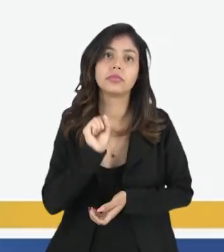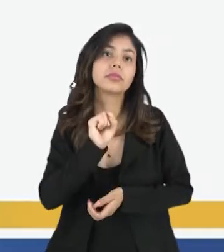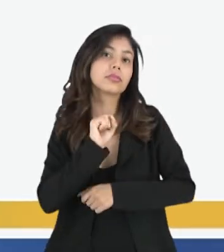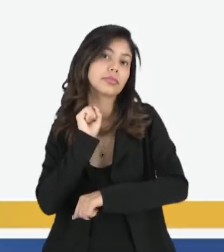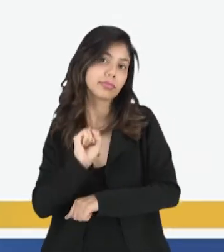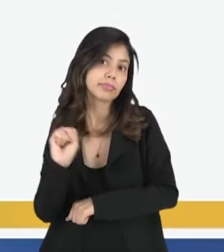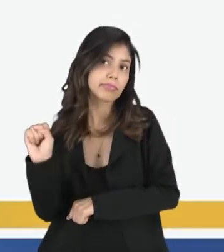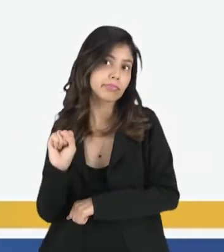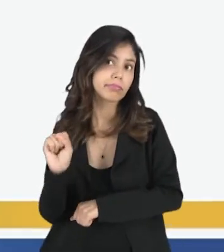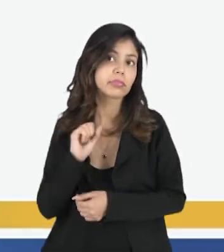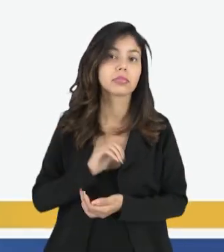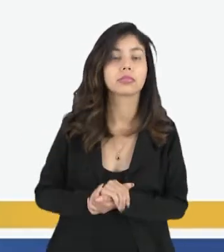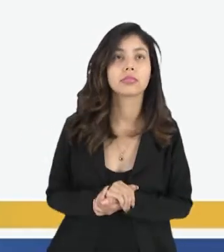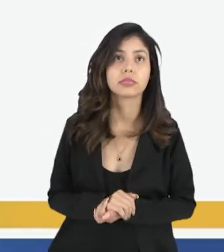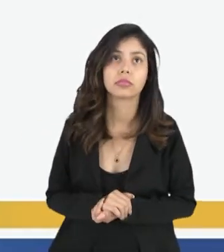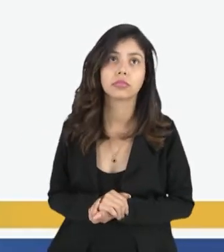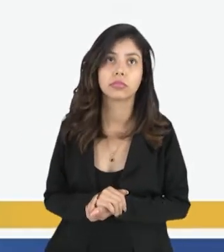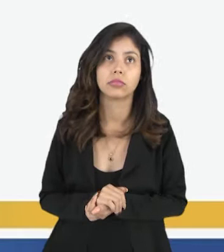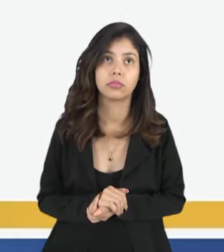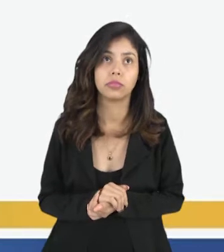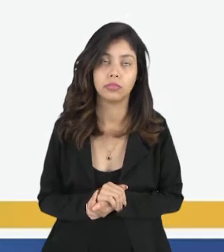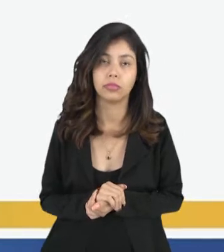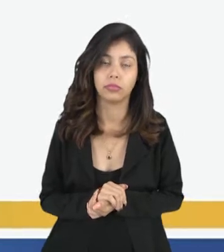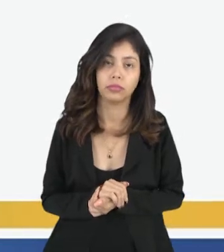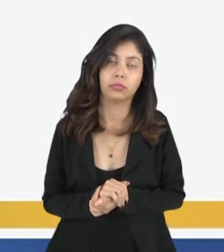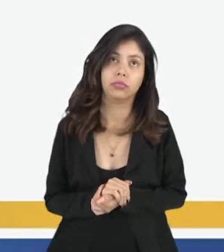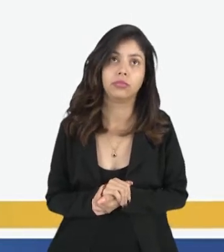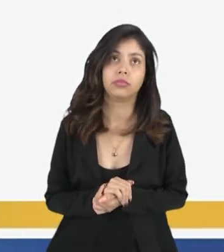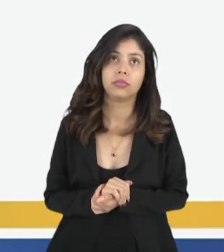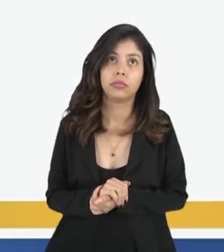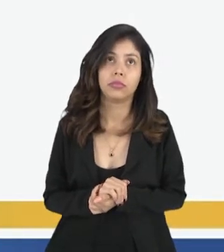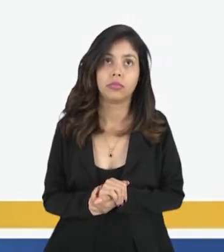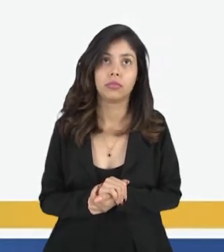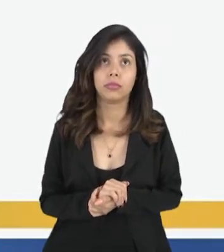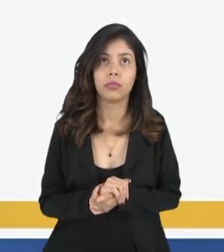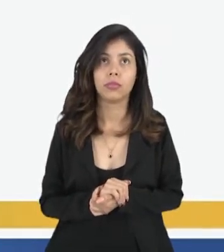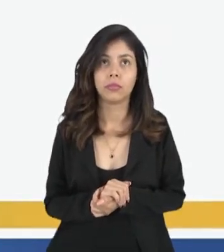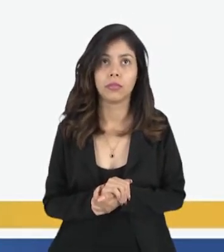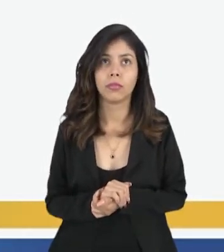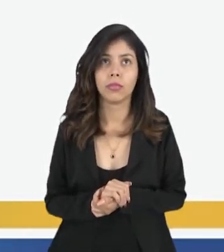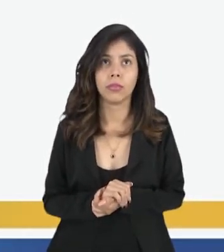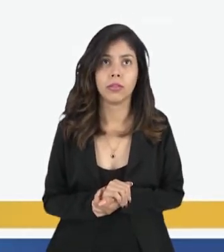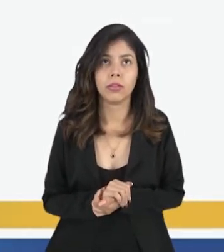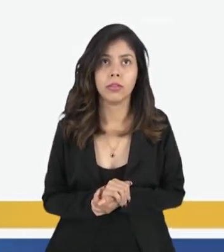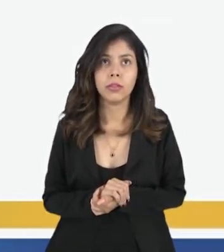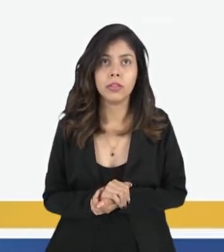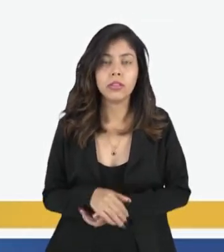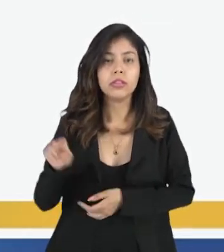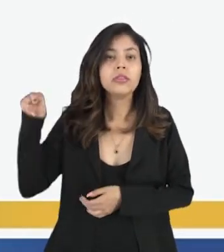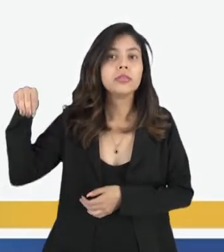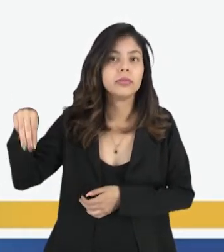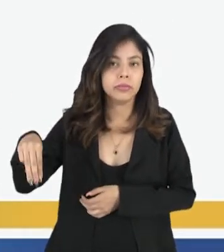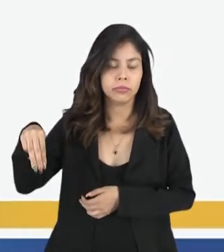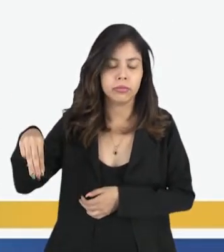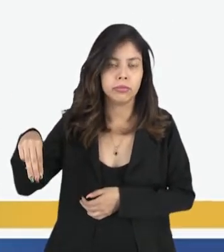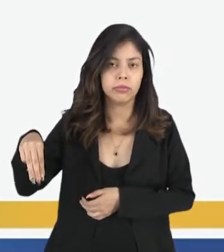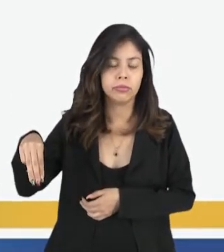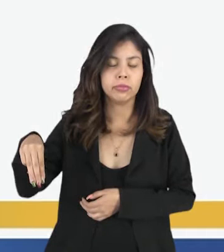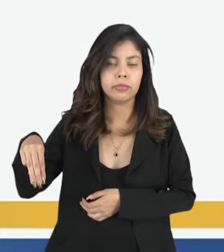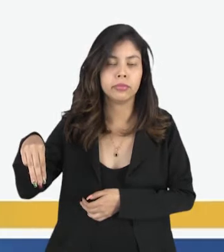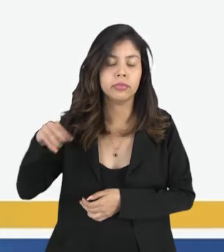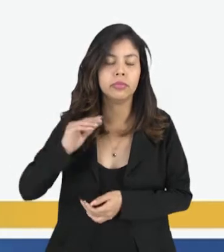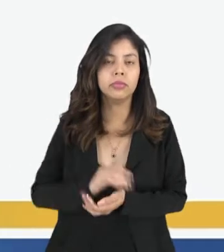instante tempo, que é dado pela unidade de medida segundo, e nós temos ainda na segunda coluna a posição